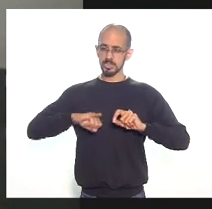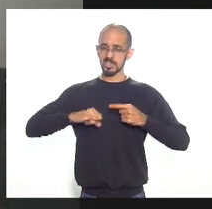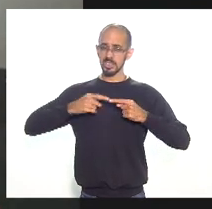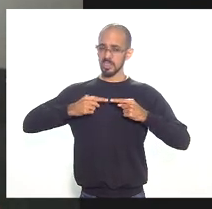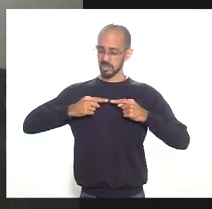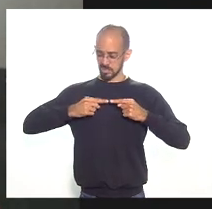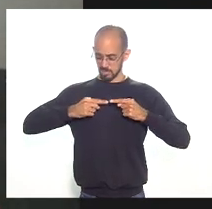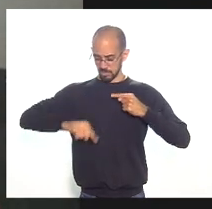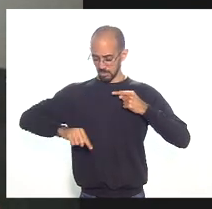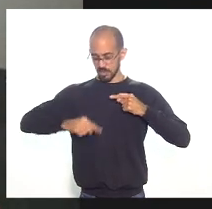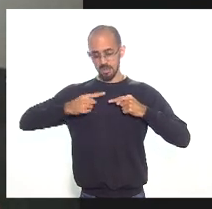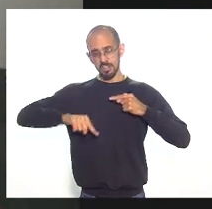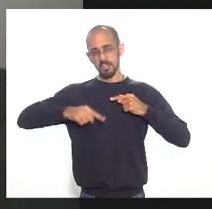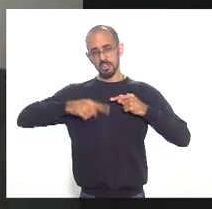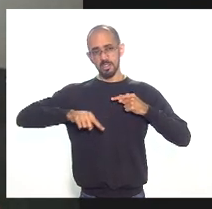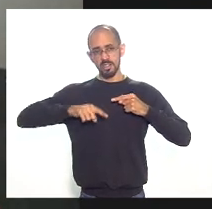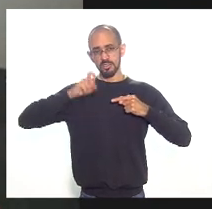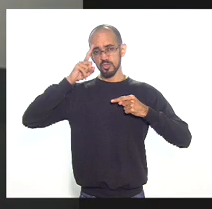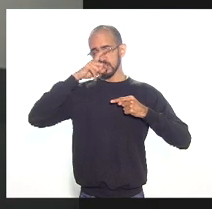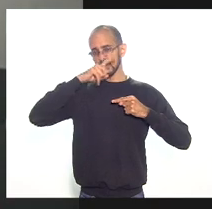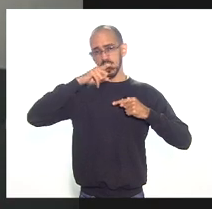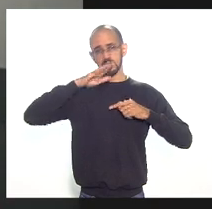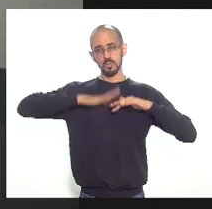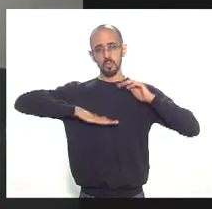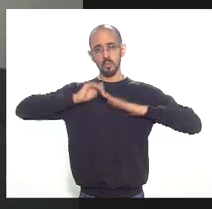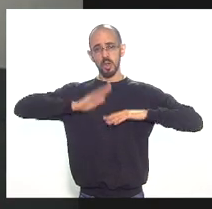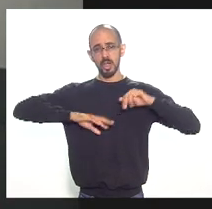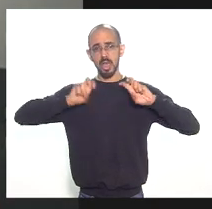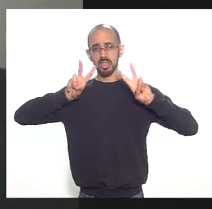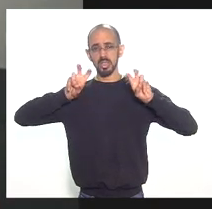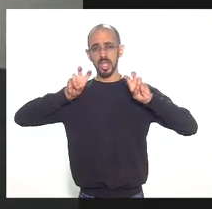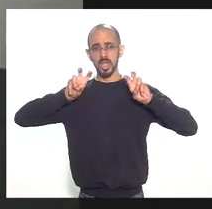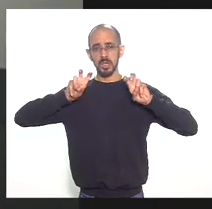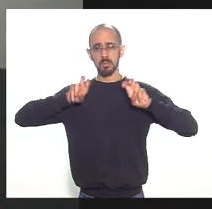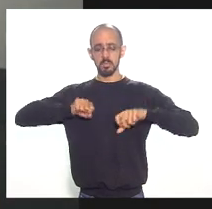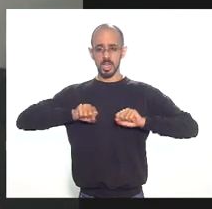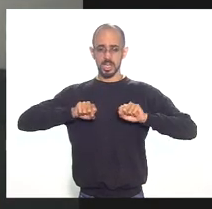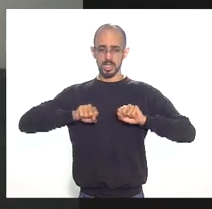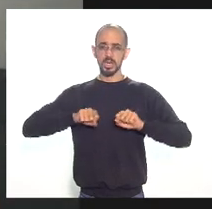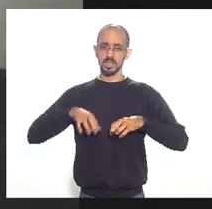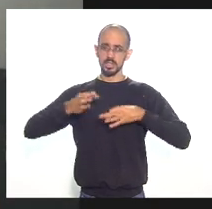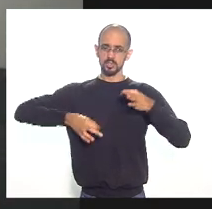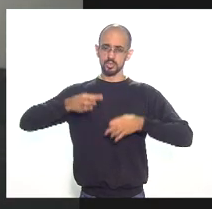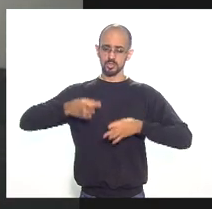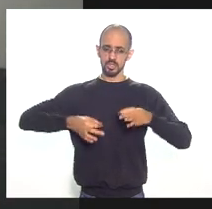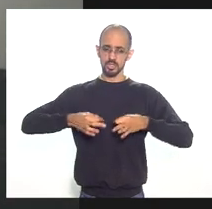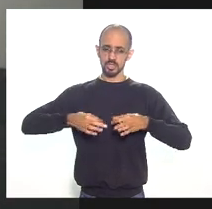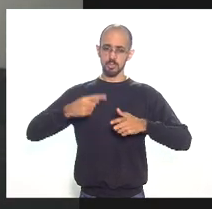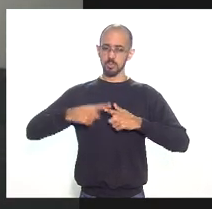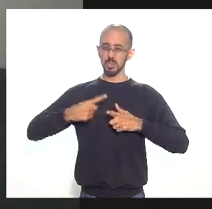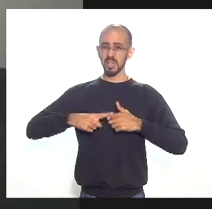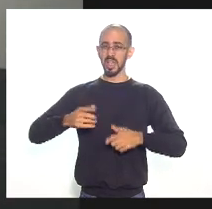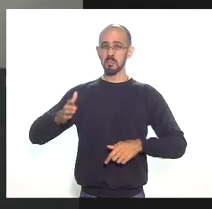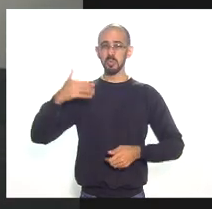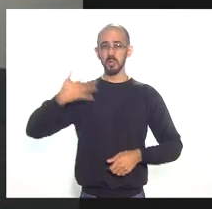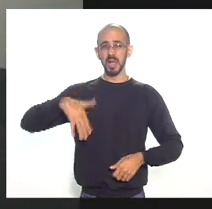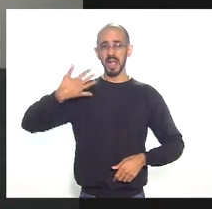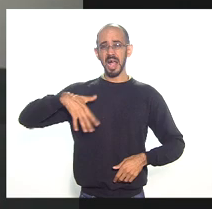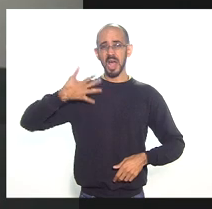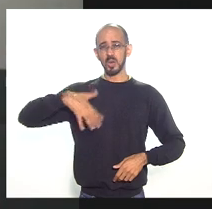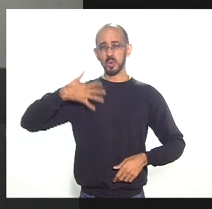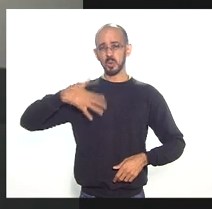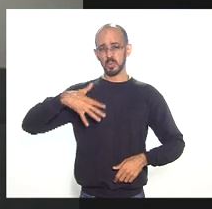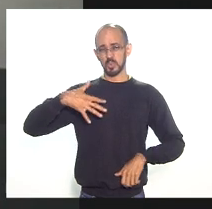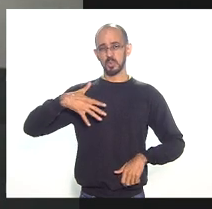presidente, qualquer tema na própria justiça, porque as custas são extremamente altas, já são